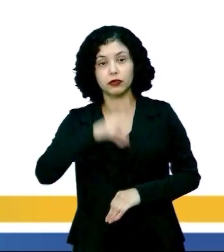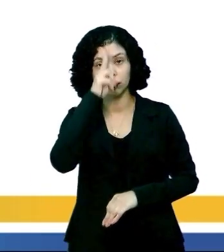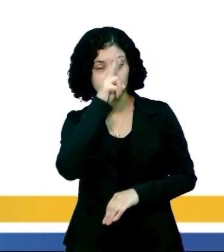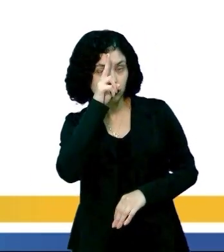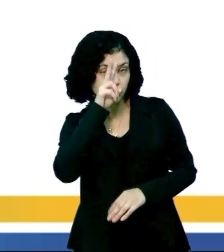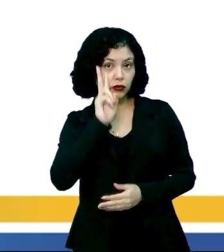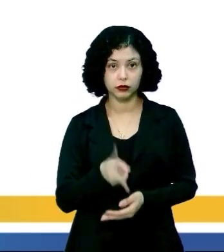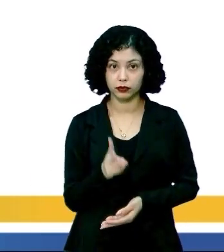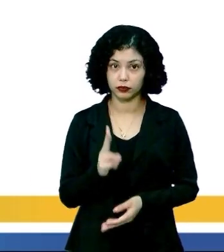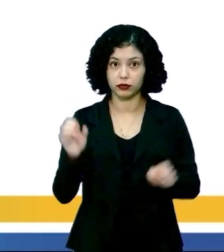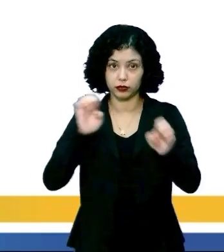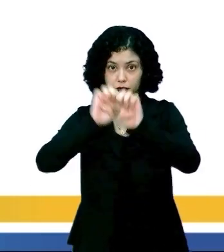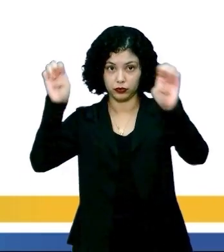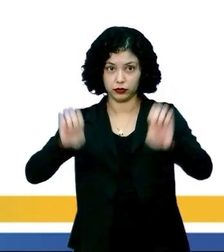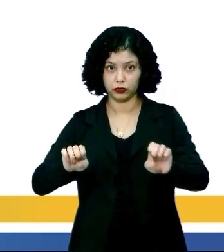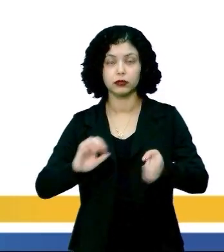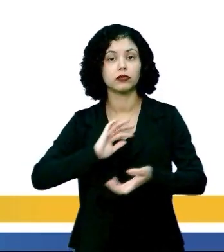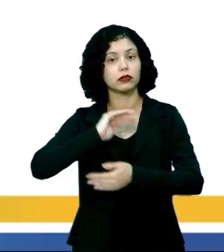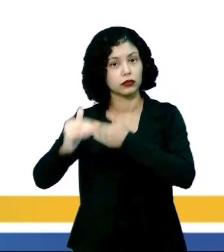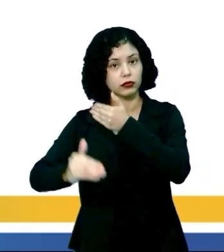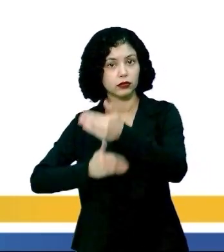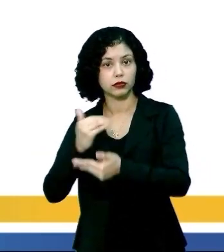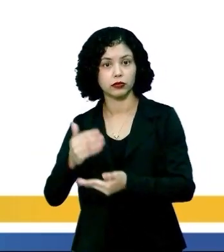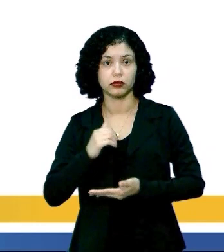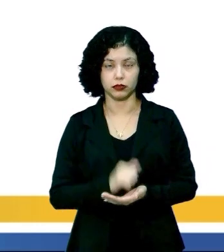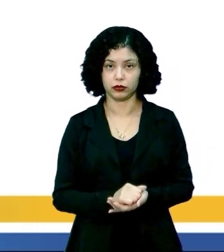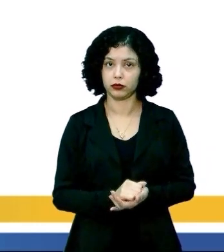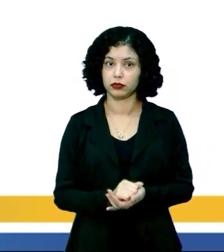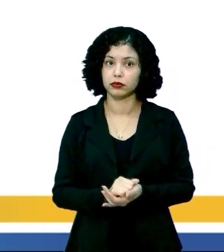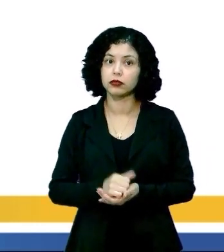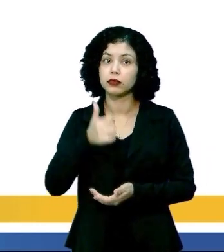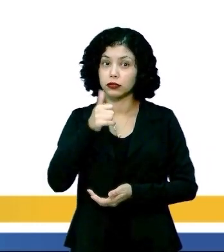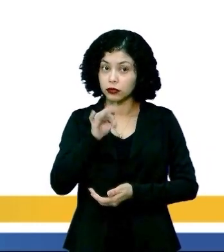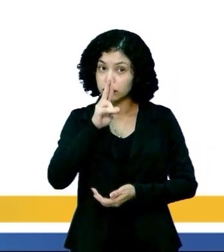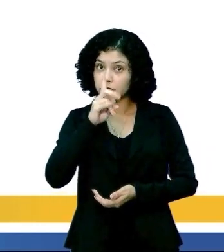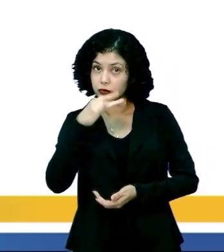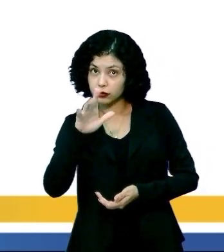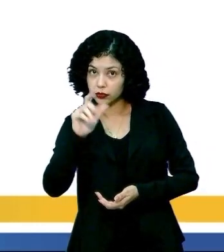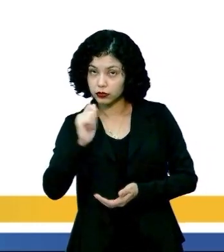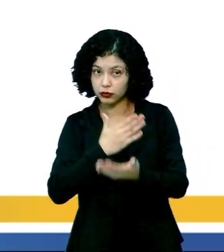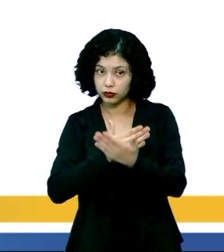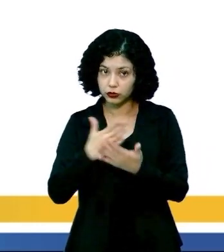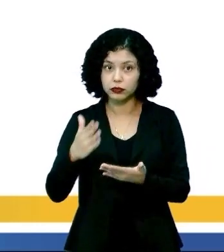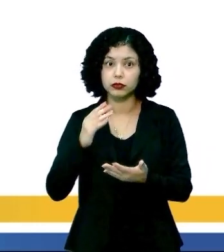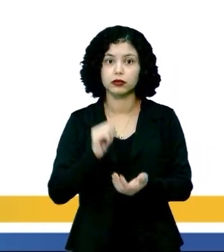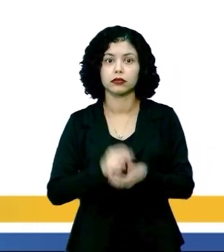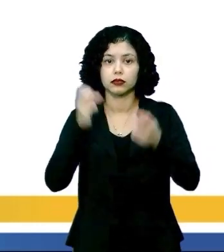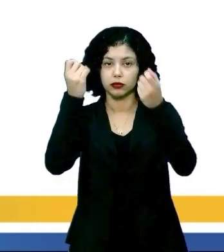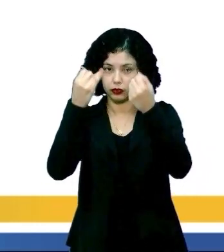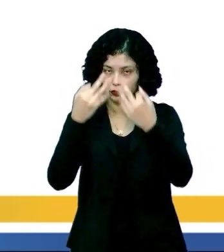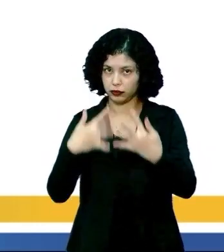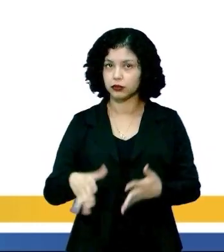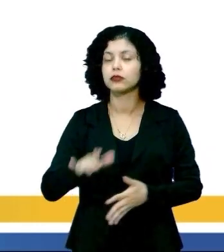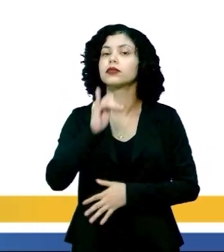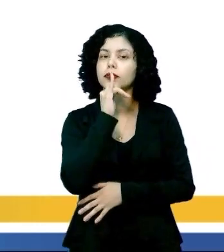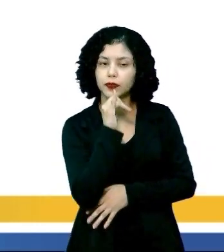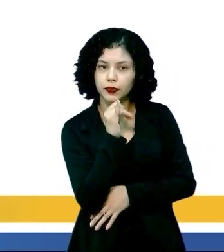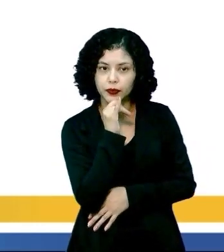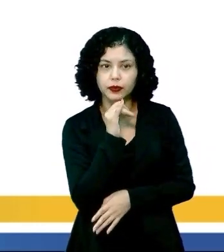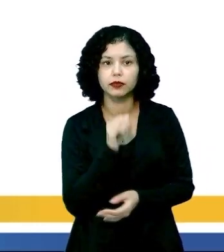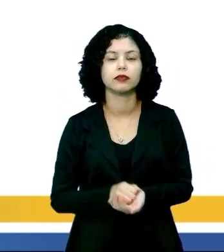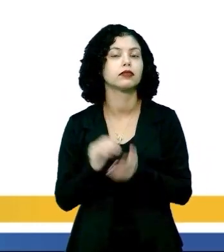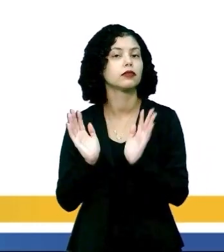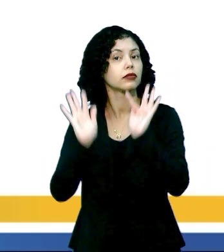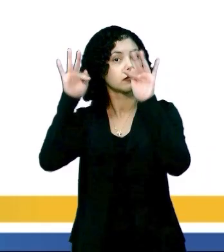Lembrando sempre que a estrutura do nosso desenvolvimento é sempre aquela afirmação, que é aquele tópico frasal do início. Eu trago sempre explicações